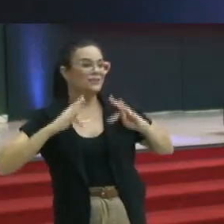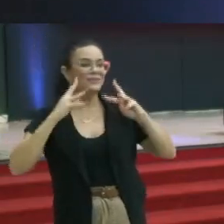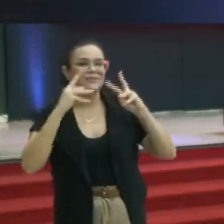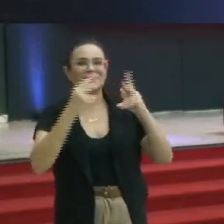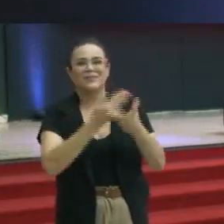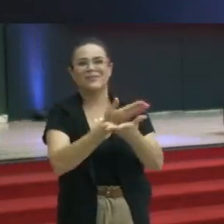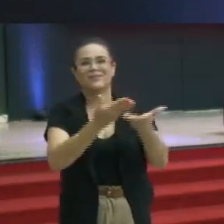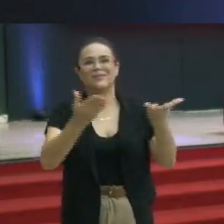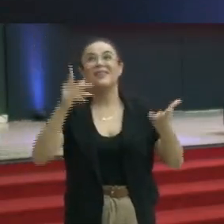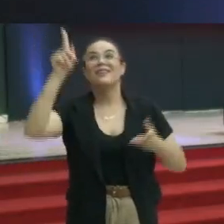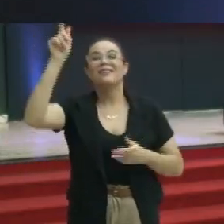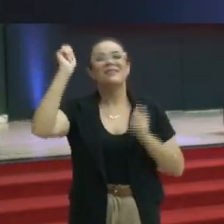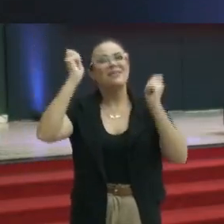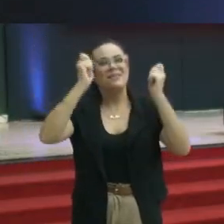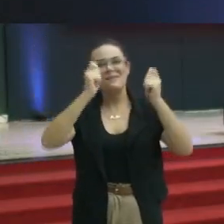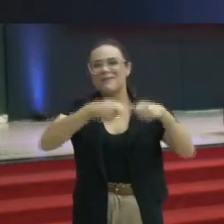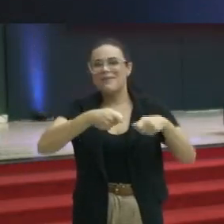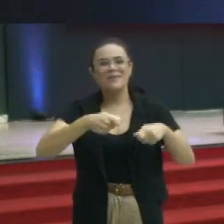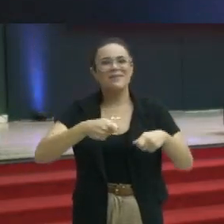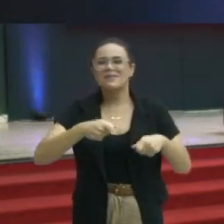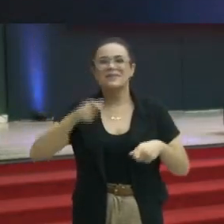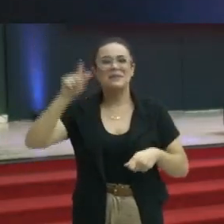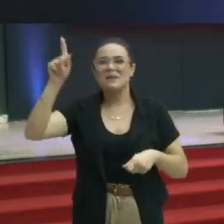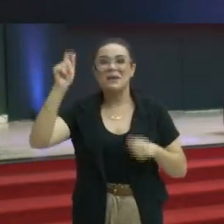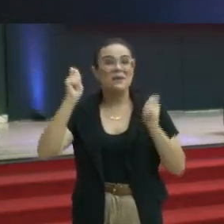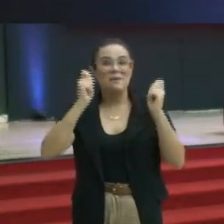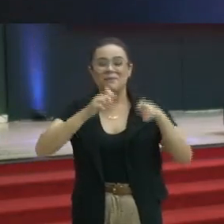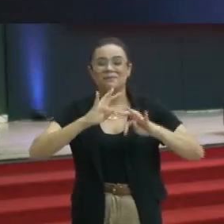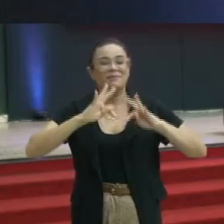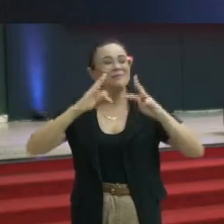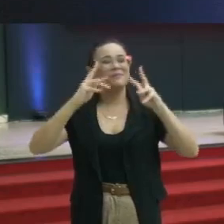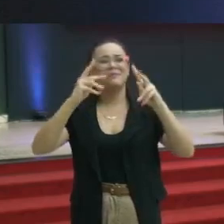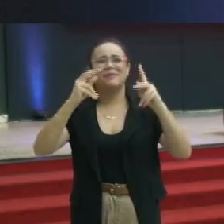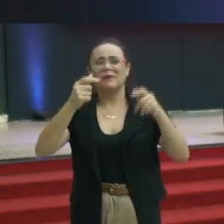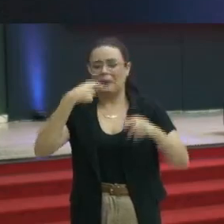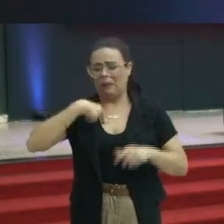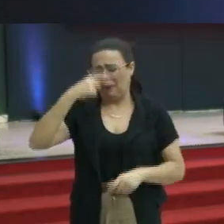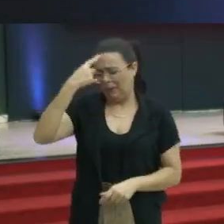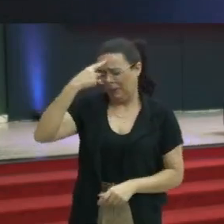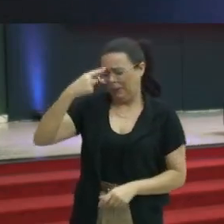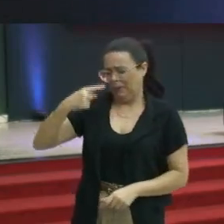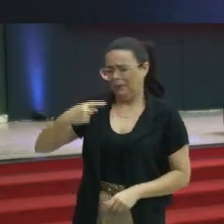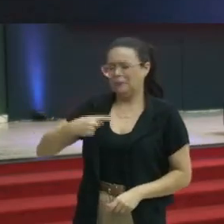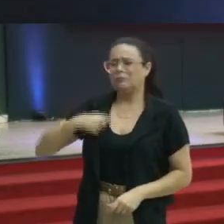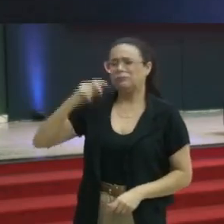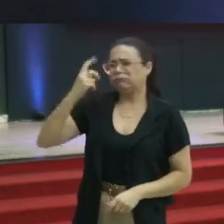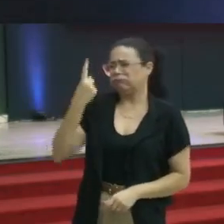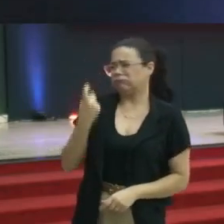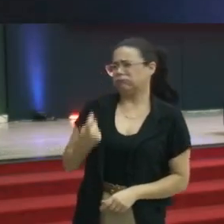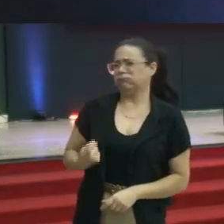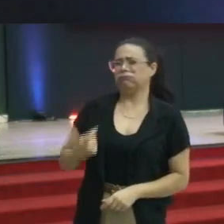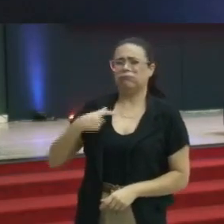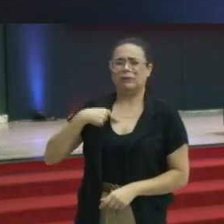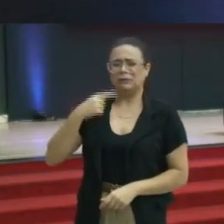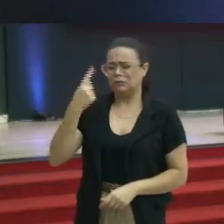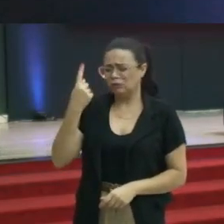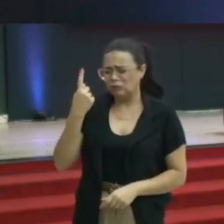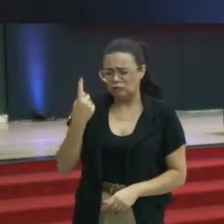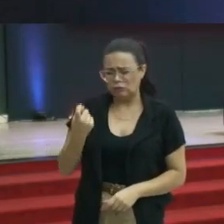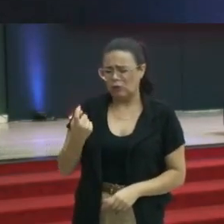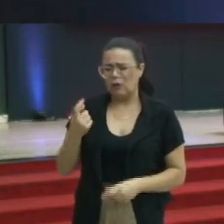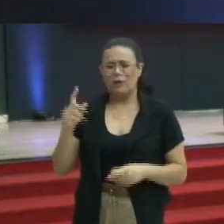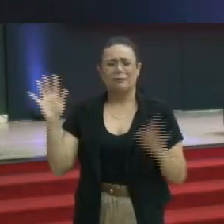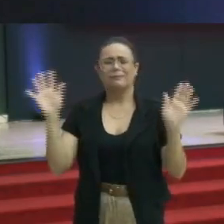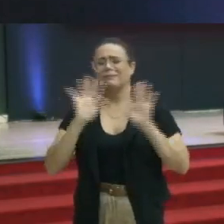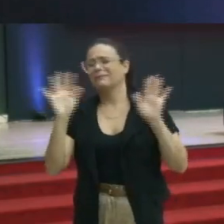há nada impossível. Pare de tentar do teu jeito, pare de tentar da tua maneira, pare de tentar no teu